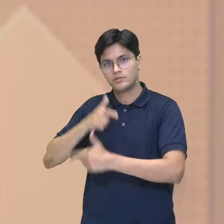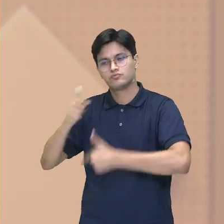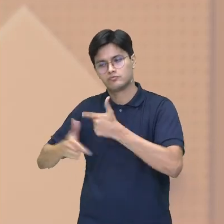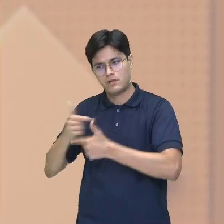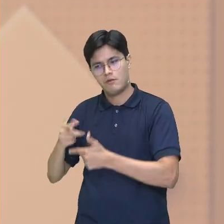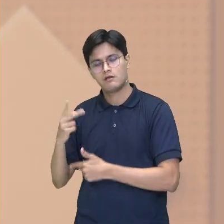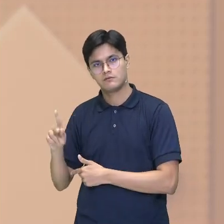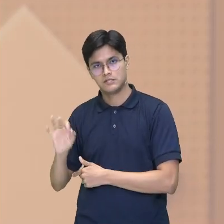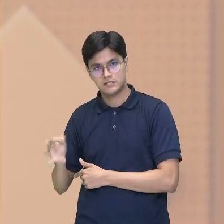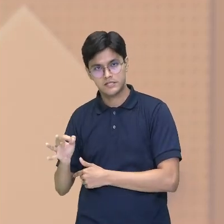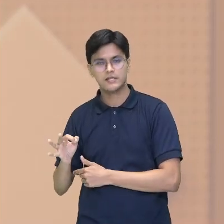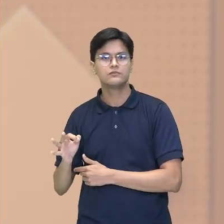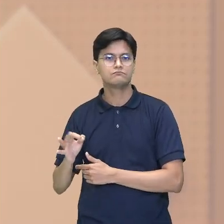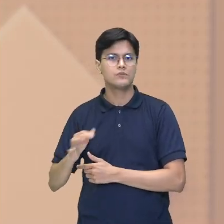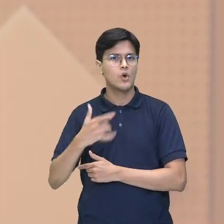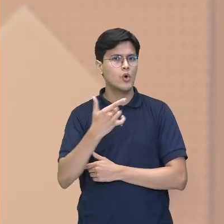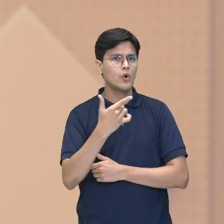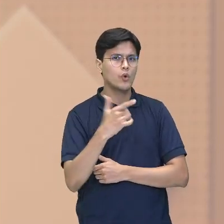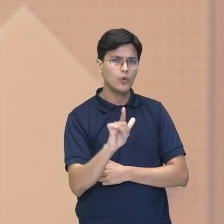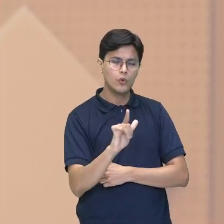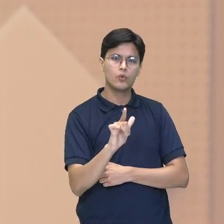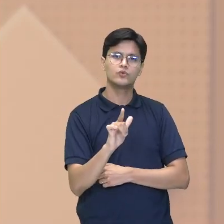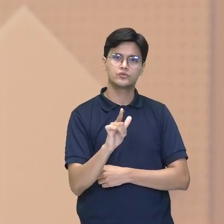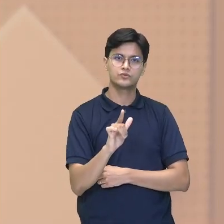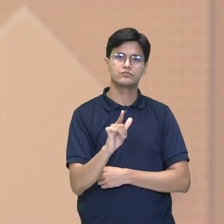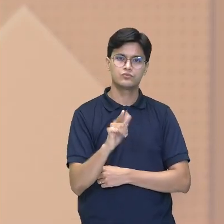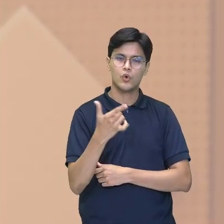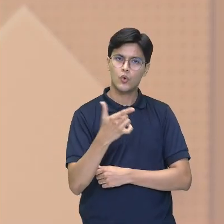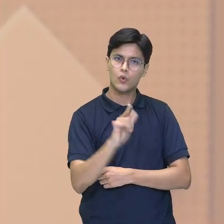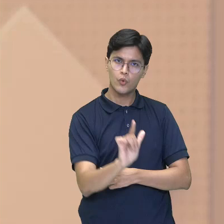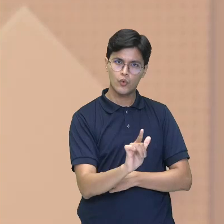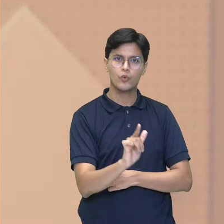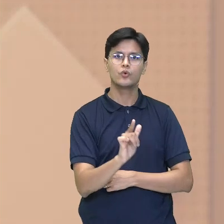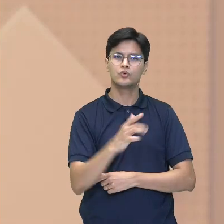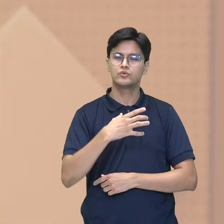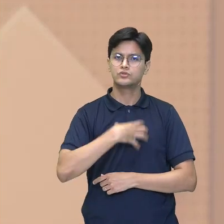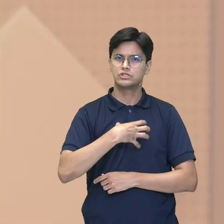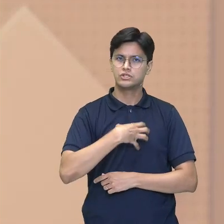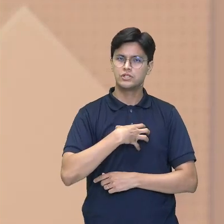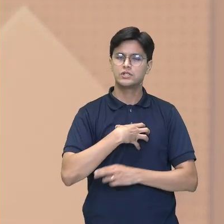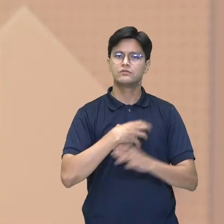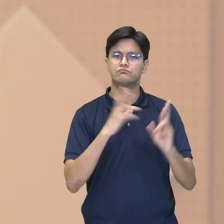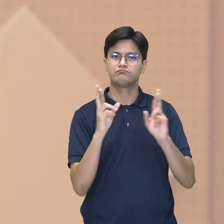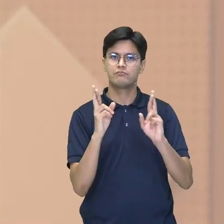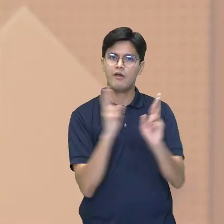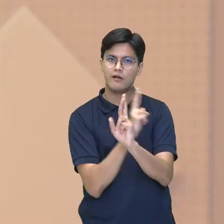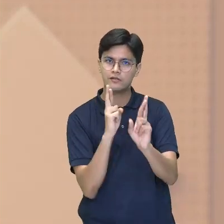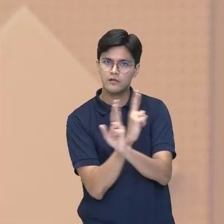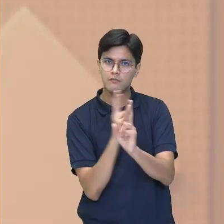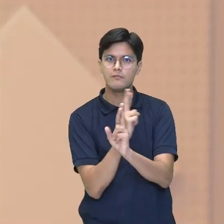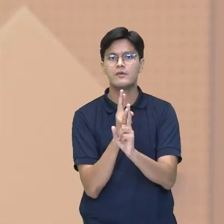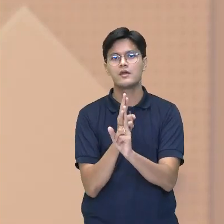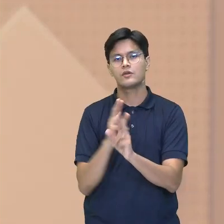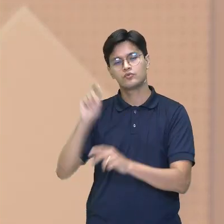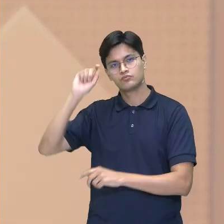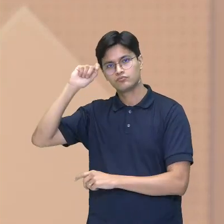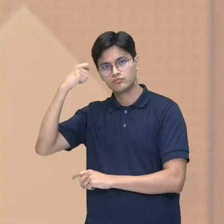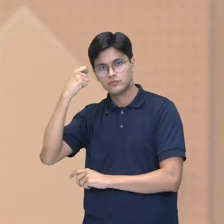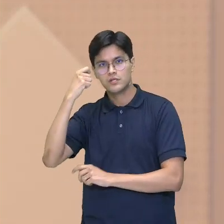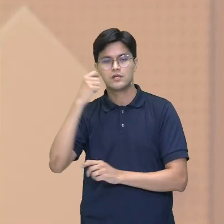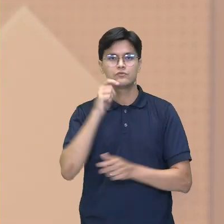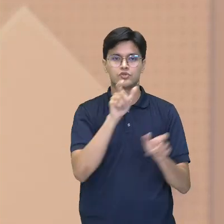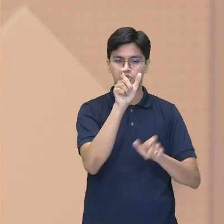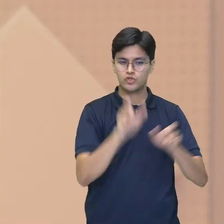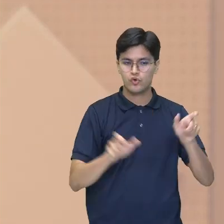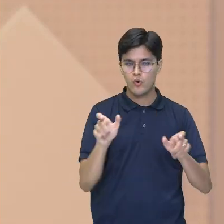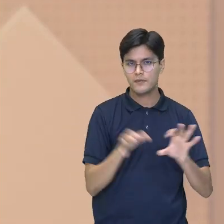era a outra forma de, vamos dizer assim, de relacionamento entre esses negros e os homens livres que poderia